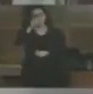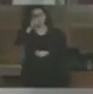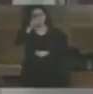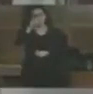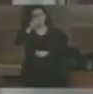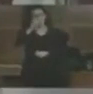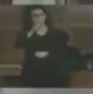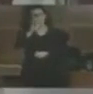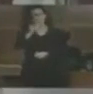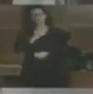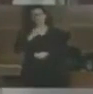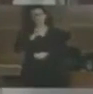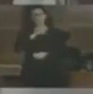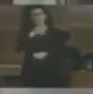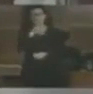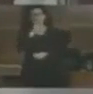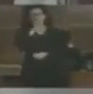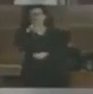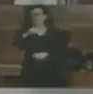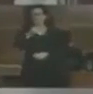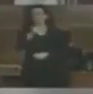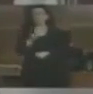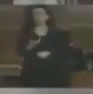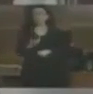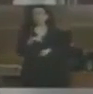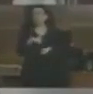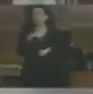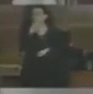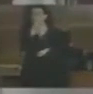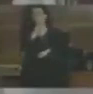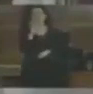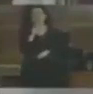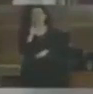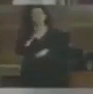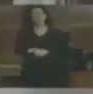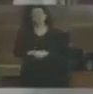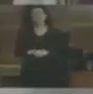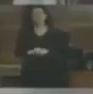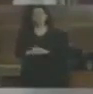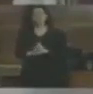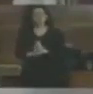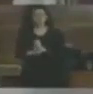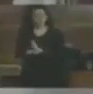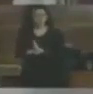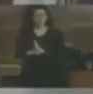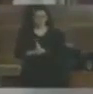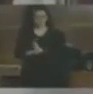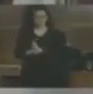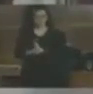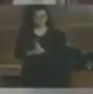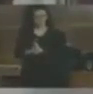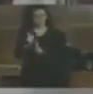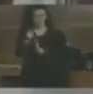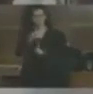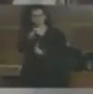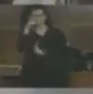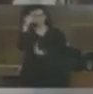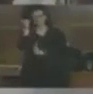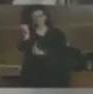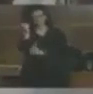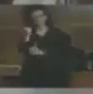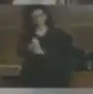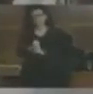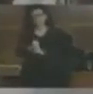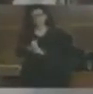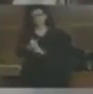mês. Porque, porra, esse país não é sério, não. Entendeu? Essa esquerda está tirando. Só para vocês terem uma ideia.